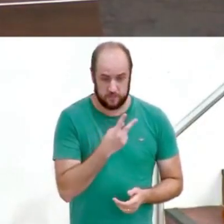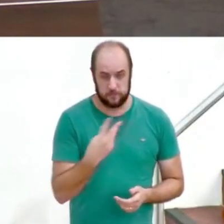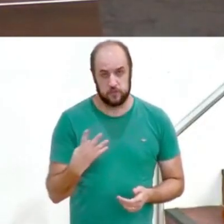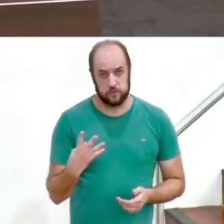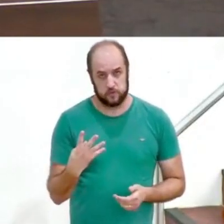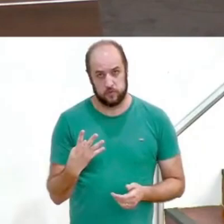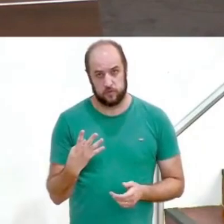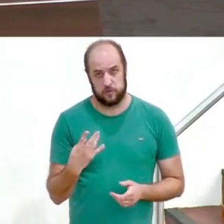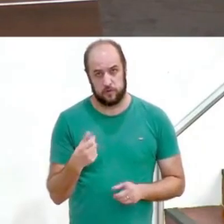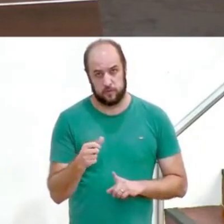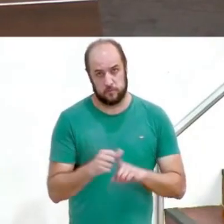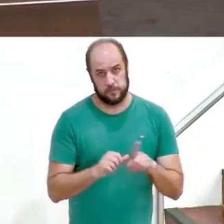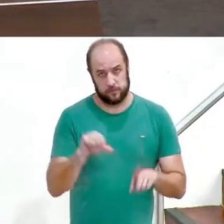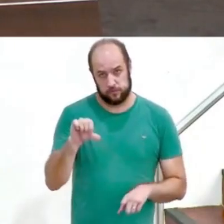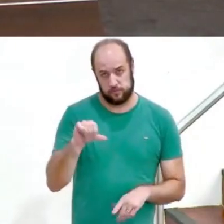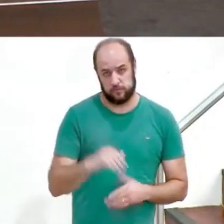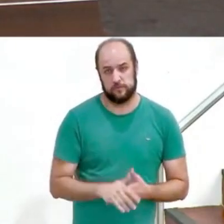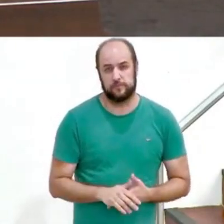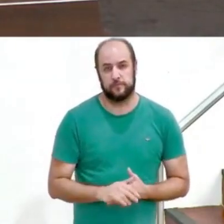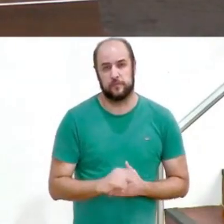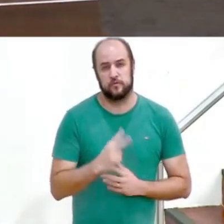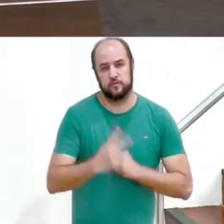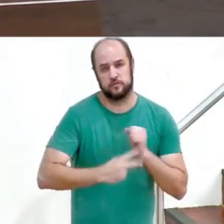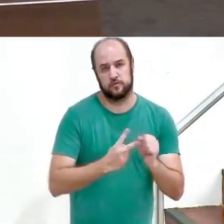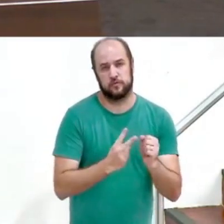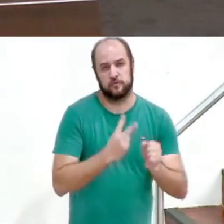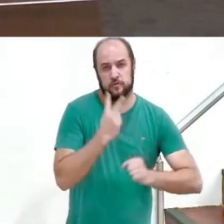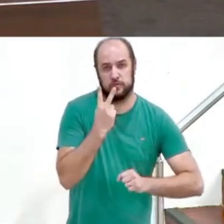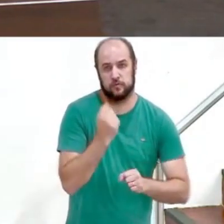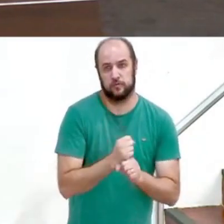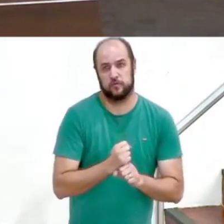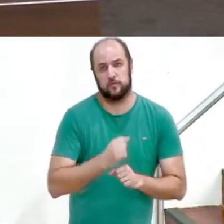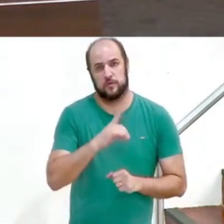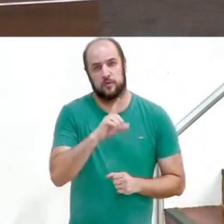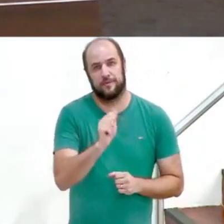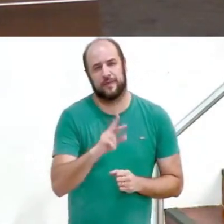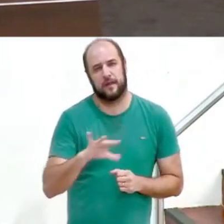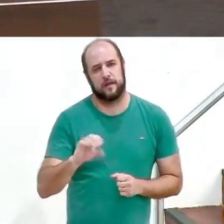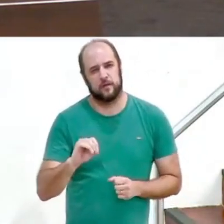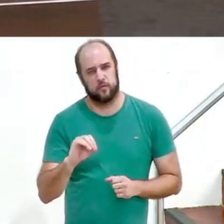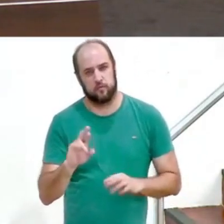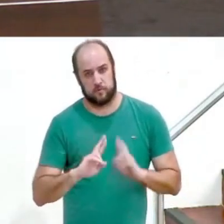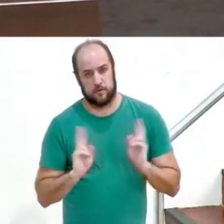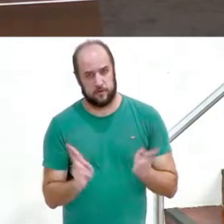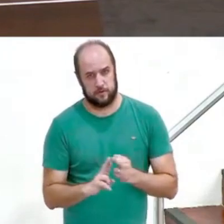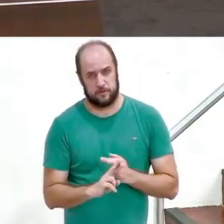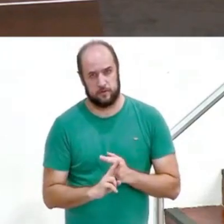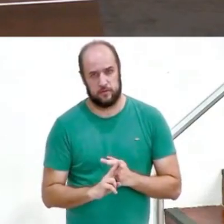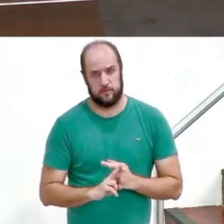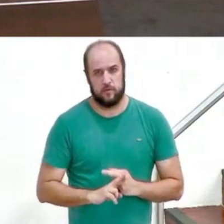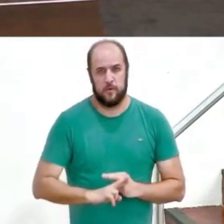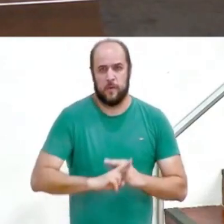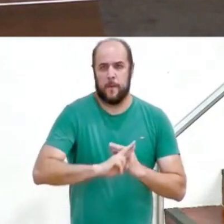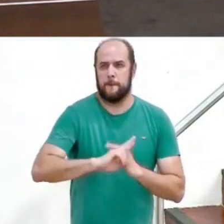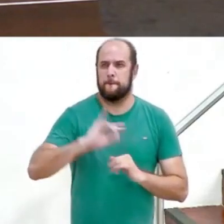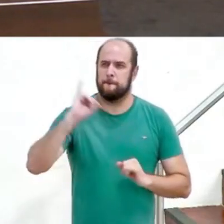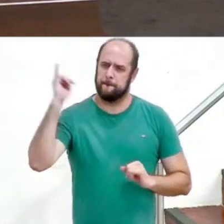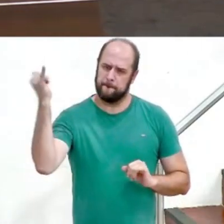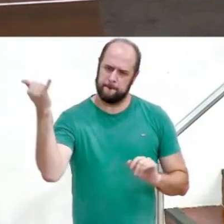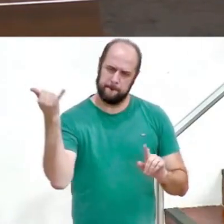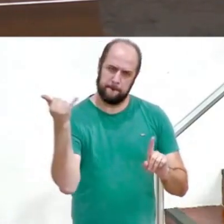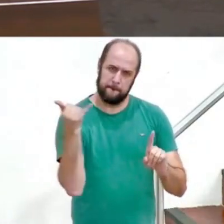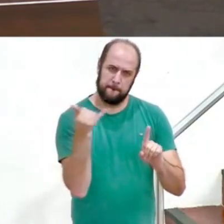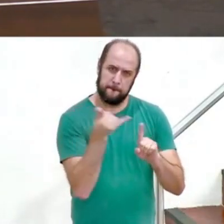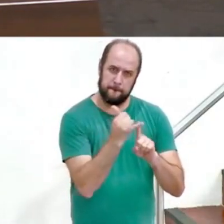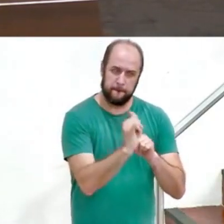9º mês, no 2º ano do reinado de Dario, a palavra do Senhor veio ao